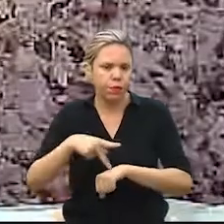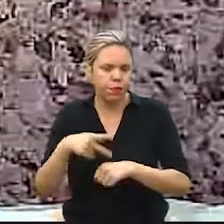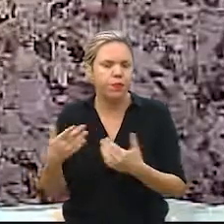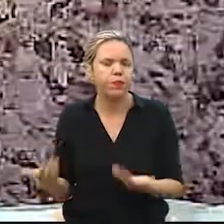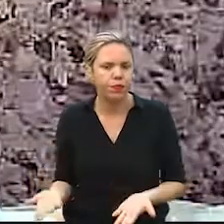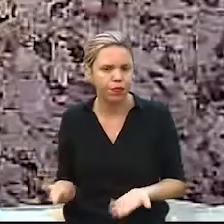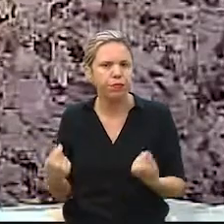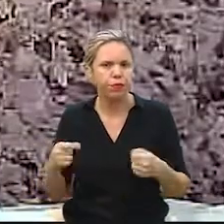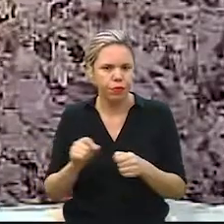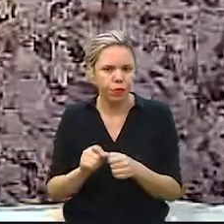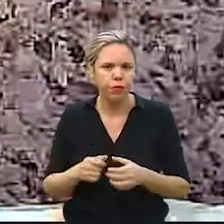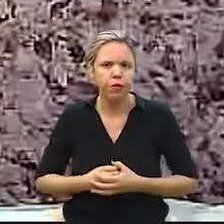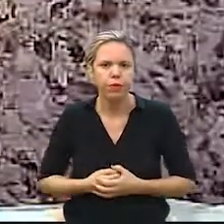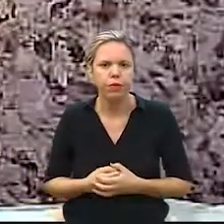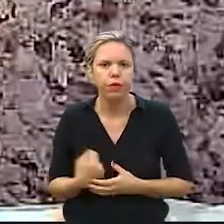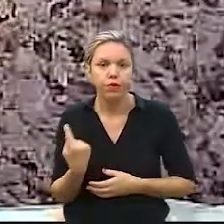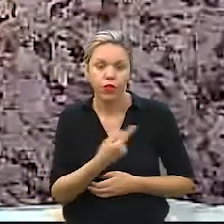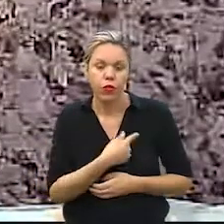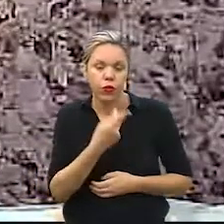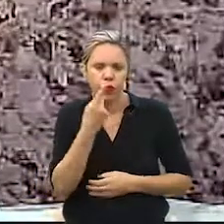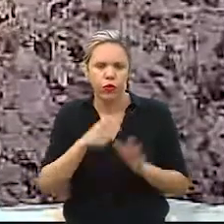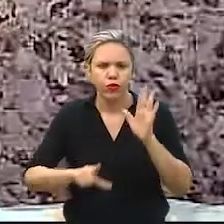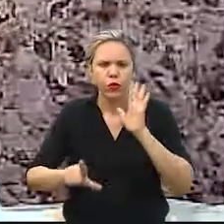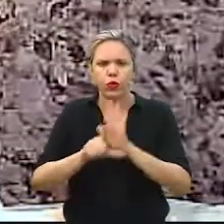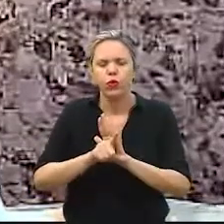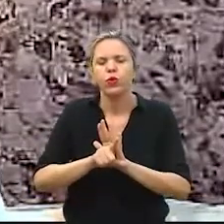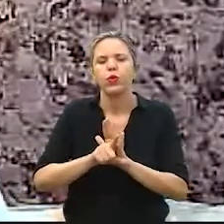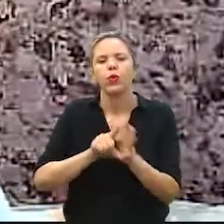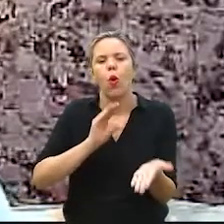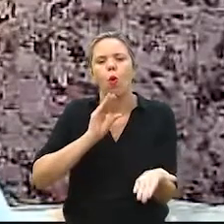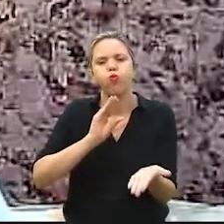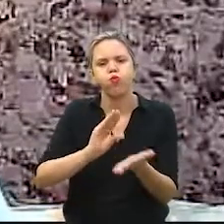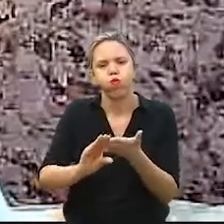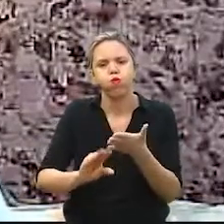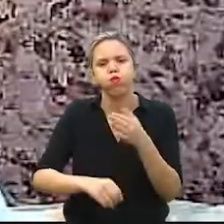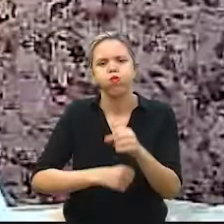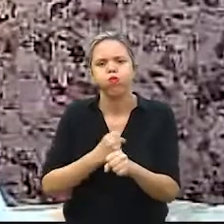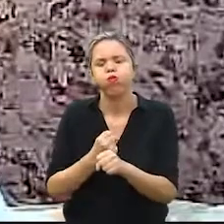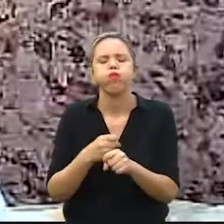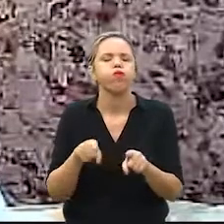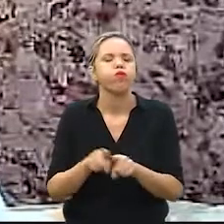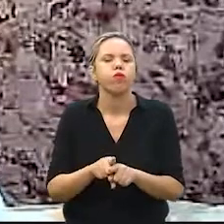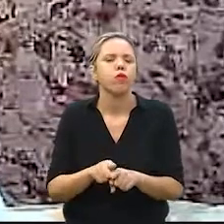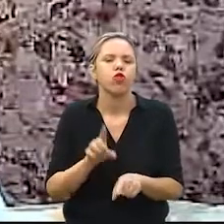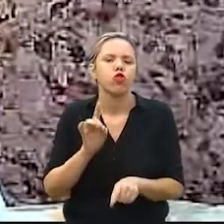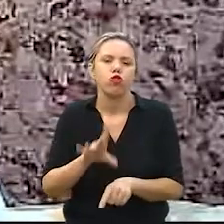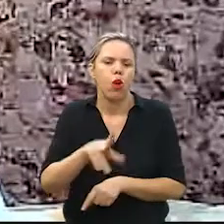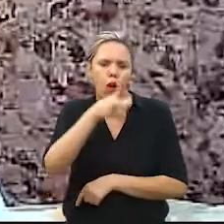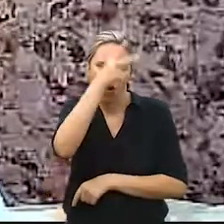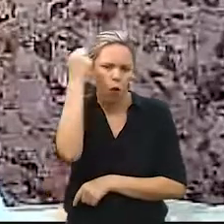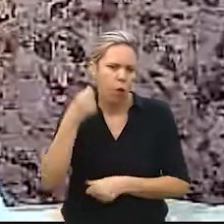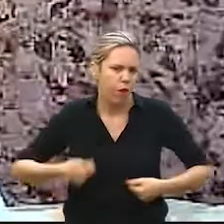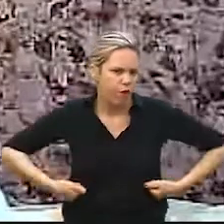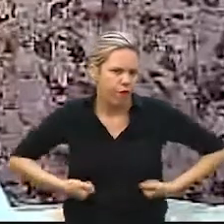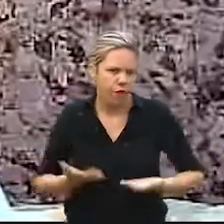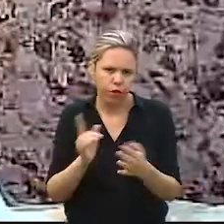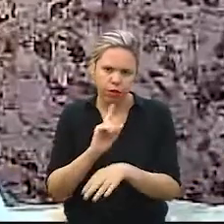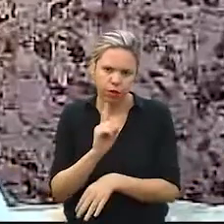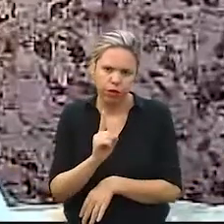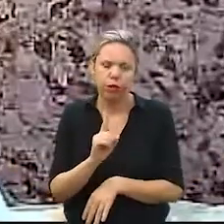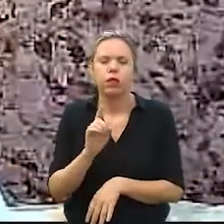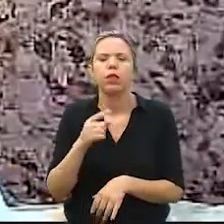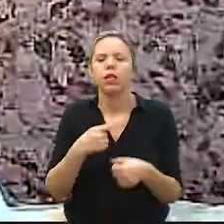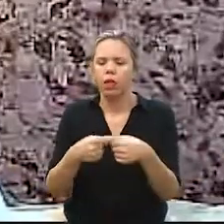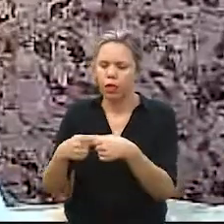país têm que fazer isso. E quando a gente fala de uma lei de diretrizes orçamentárias, não é só o que a prefeitura vai gastar, é o